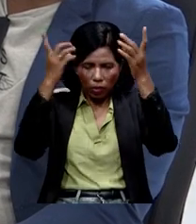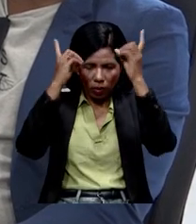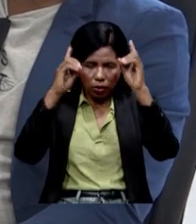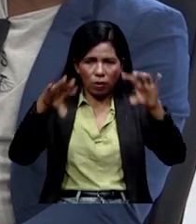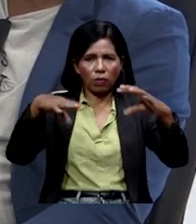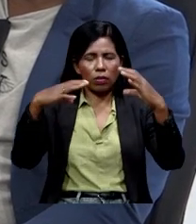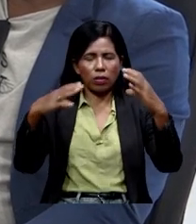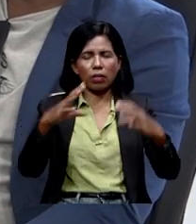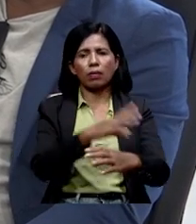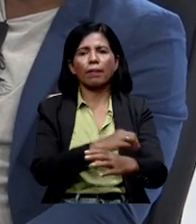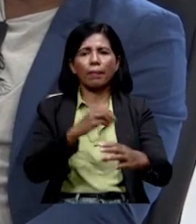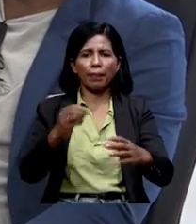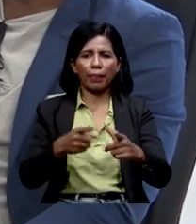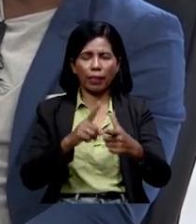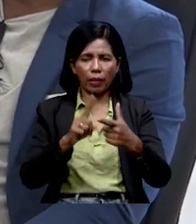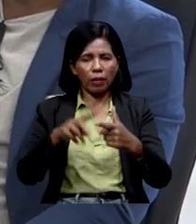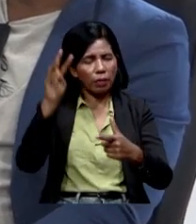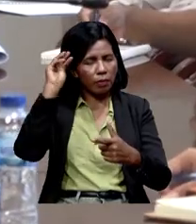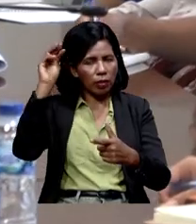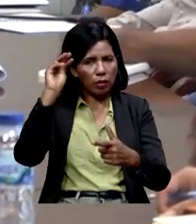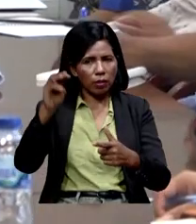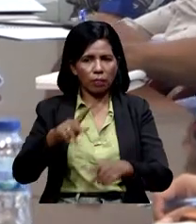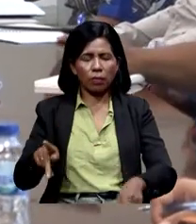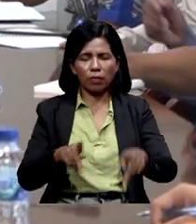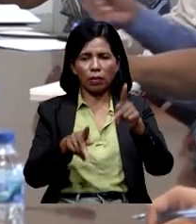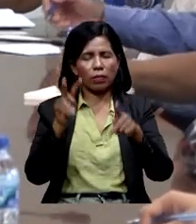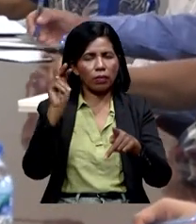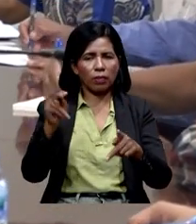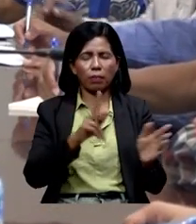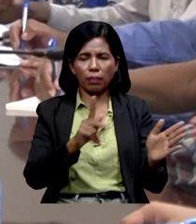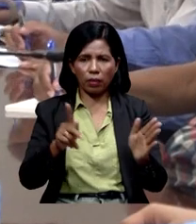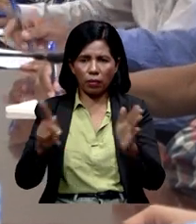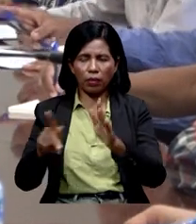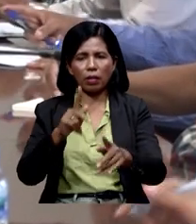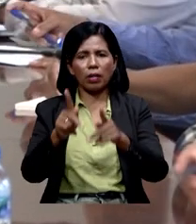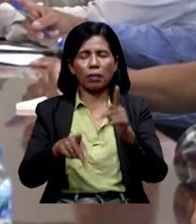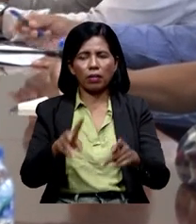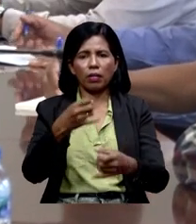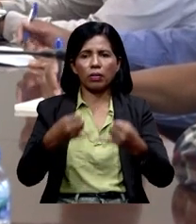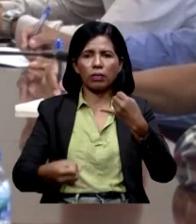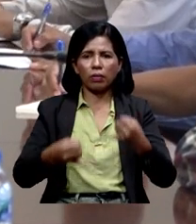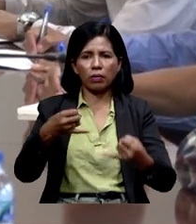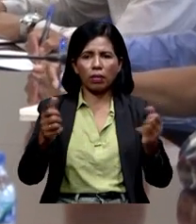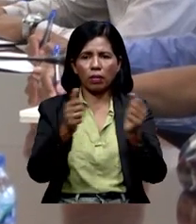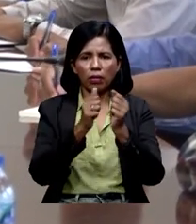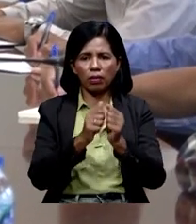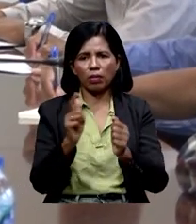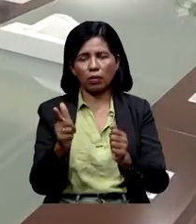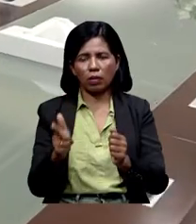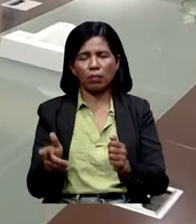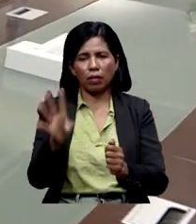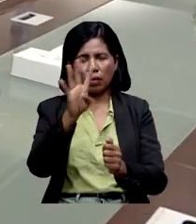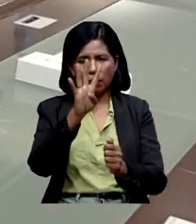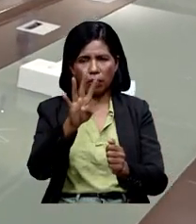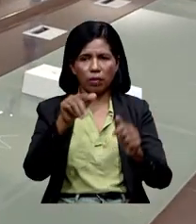Conselho Superior Magistrado no Ministério Público Ninian. Tir plano candidato magistrado judicial Hamuto Ruanulo Resin